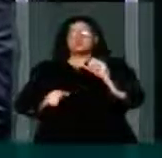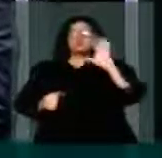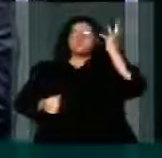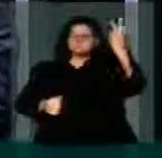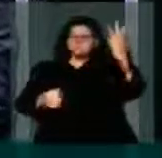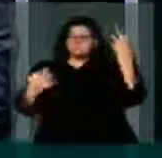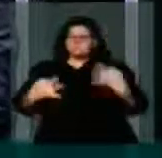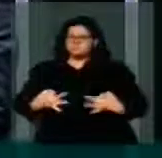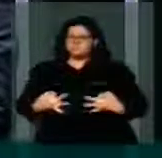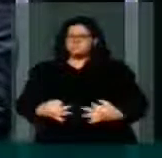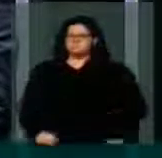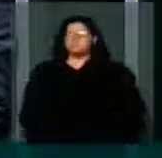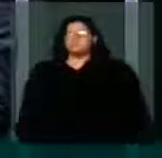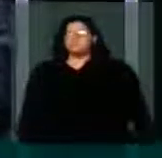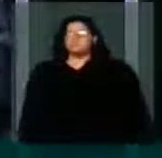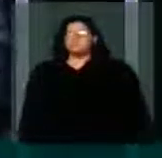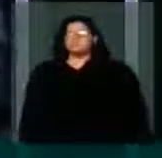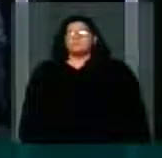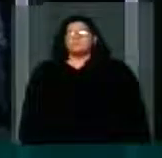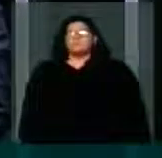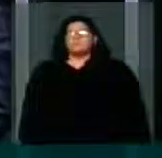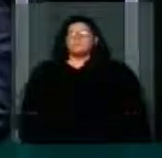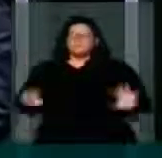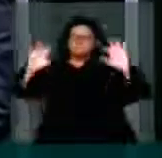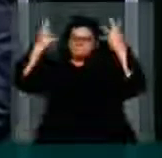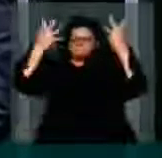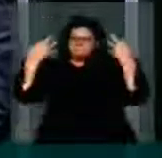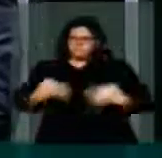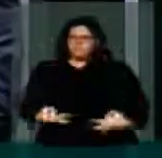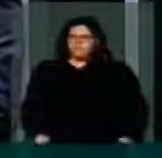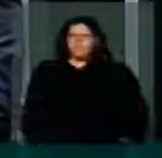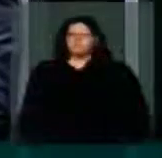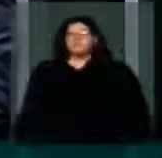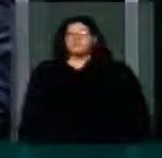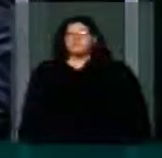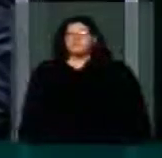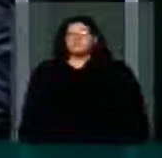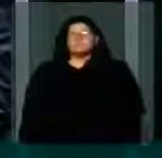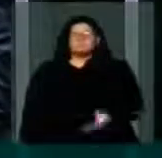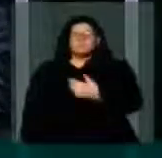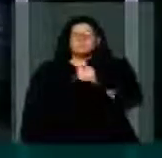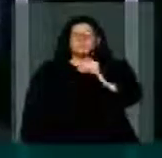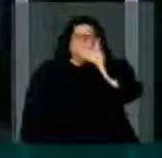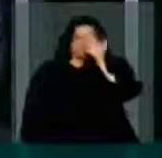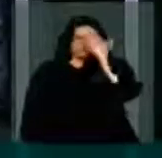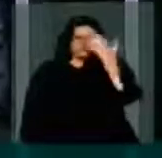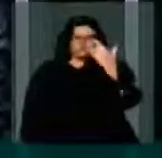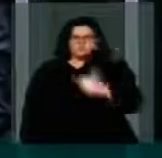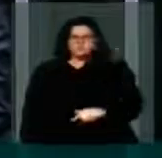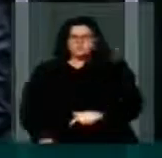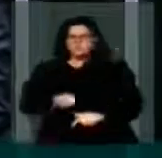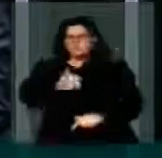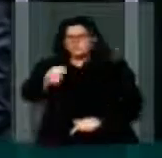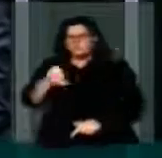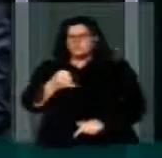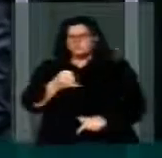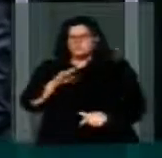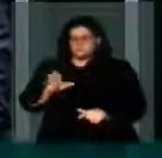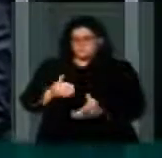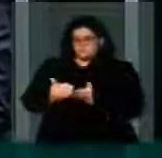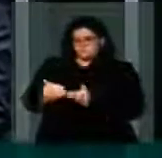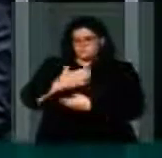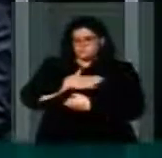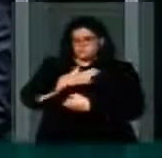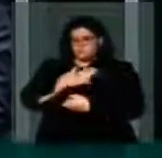de atitudes a partir desse parlamento. Eu agradeço mais uma vez a oportunidade de, já no início do meu mandato,